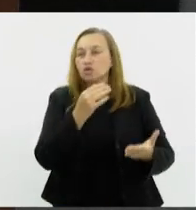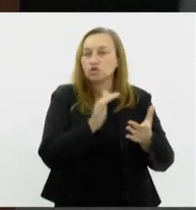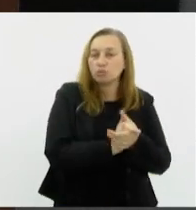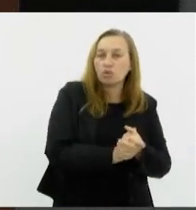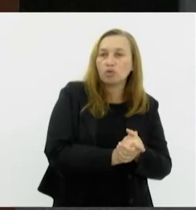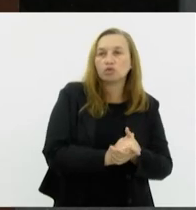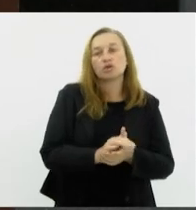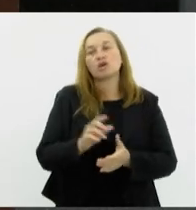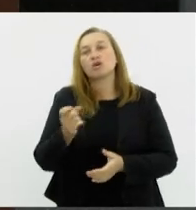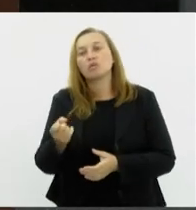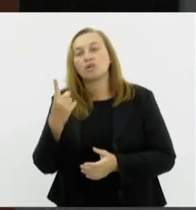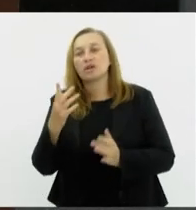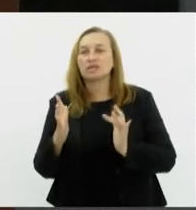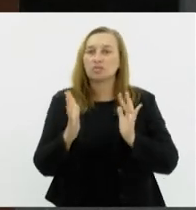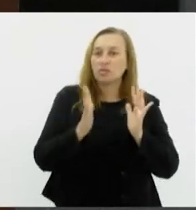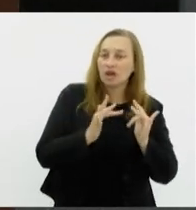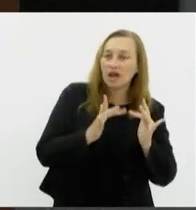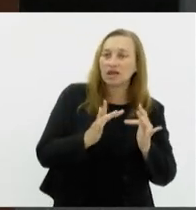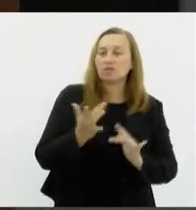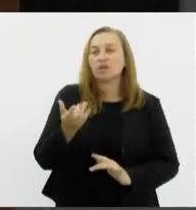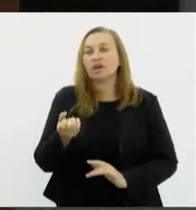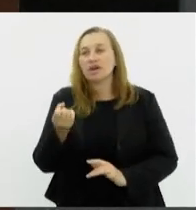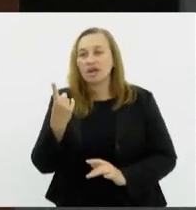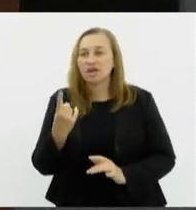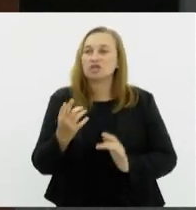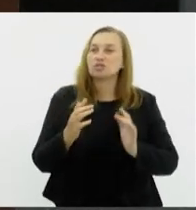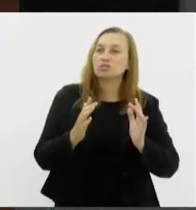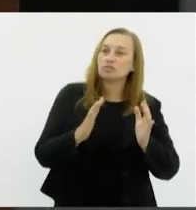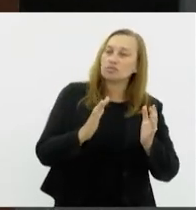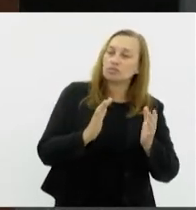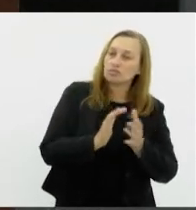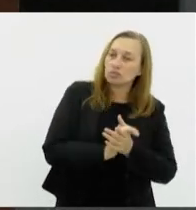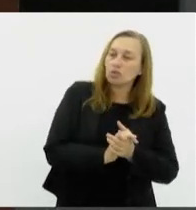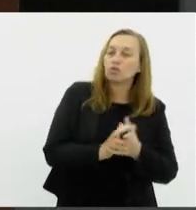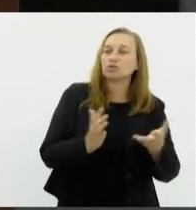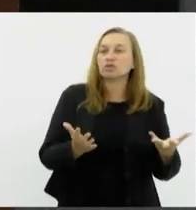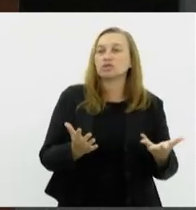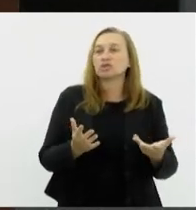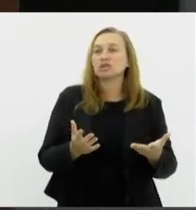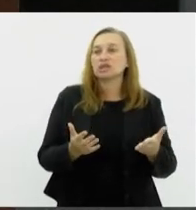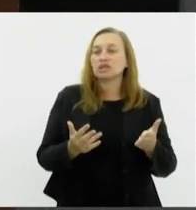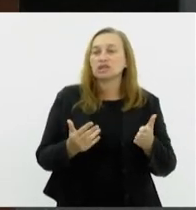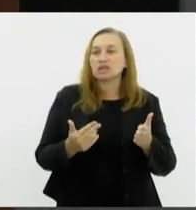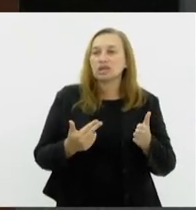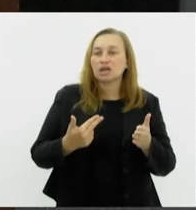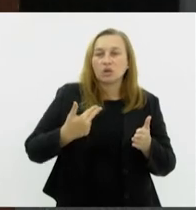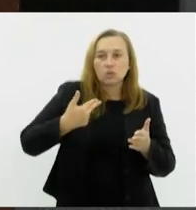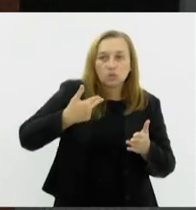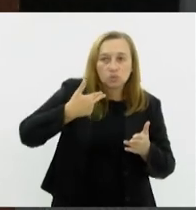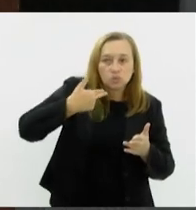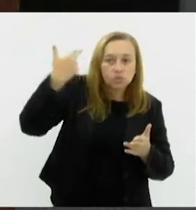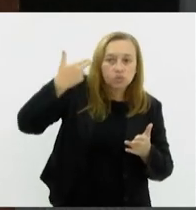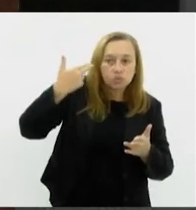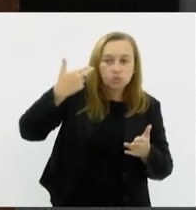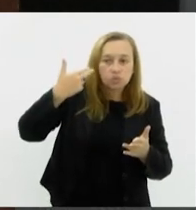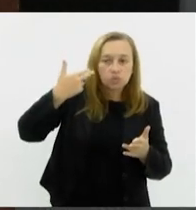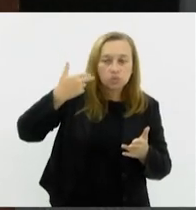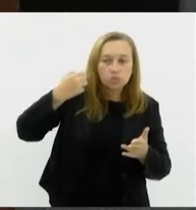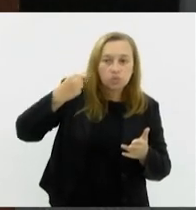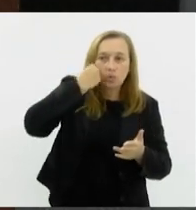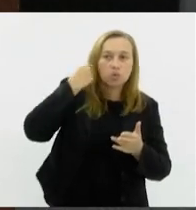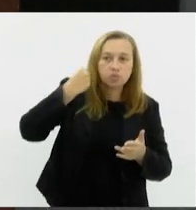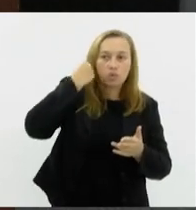ex-namorado, ex-marido, ou marido, namorado que está em casa, ele tende a desfigurar o rosto da mulher. E conviver com